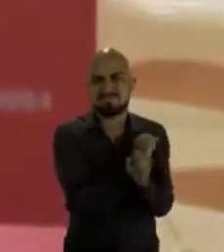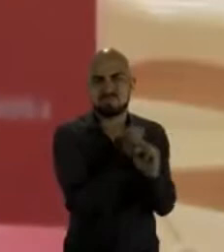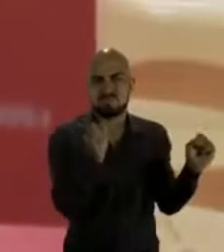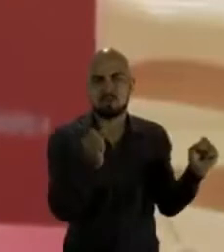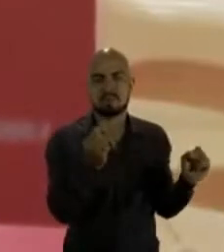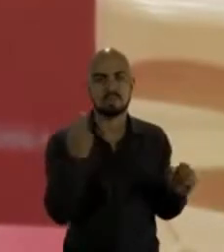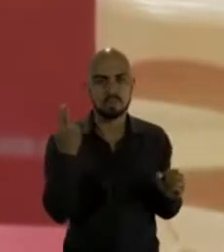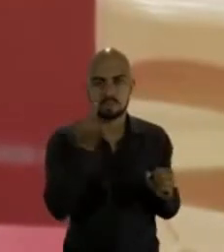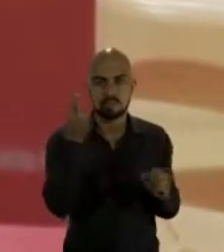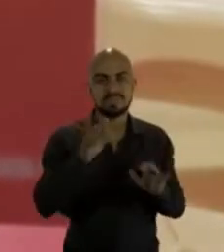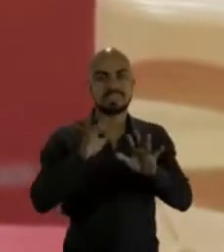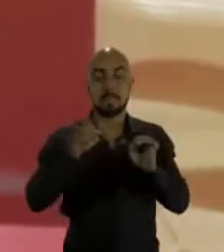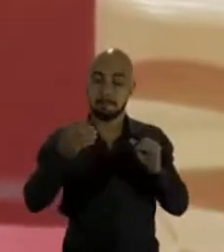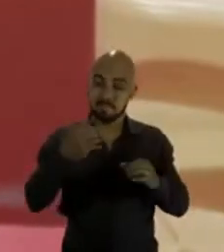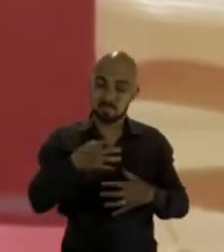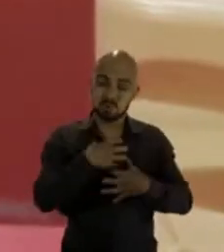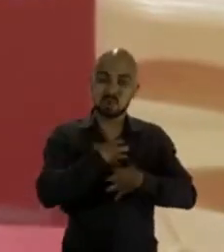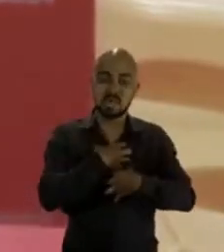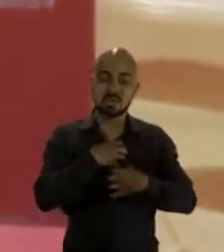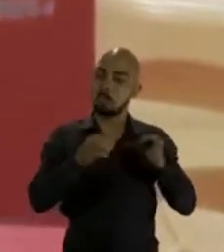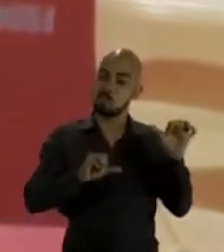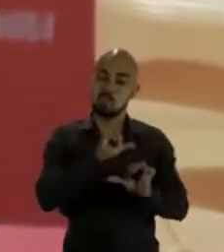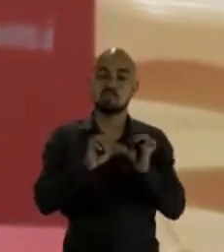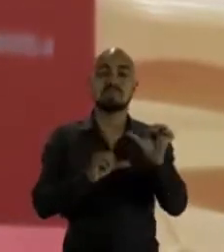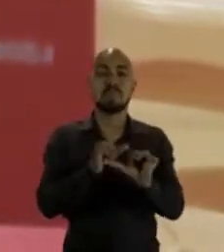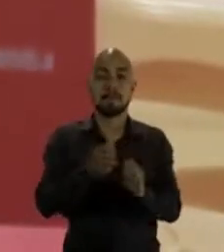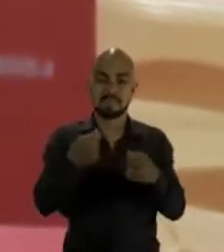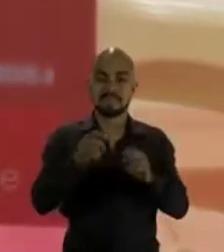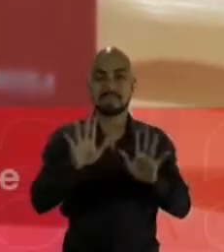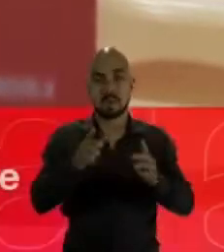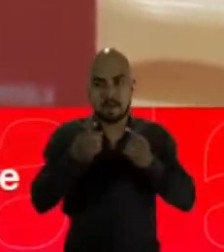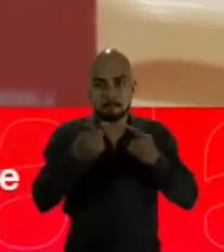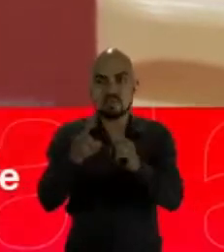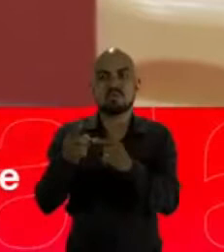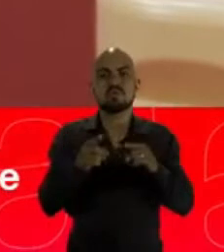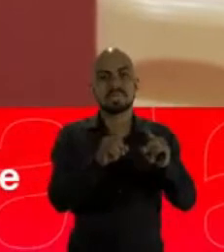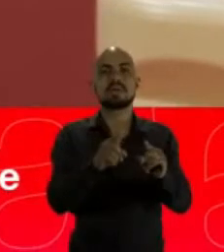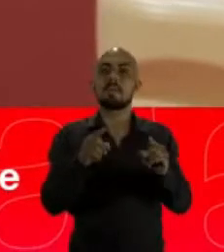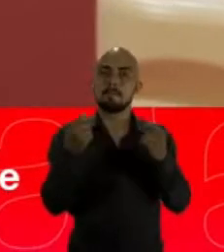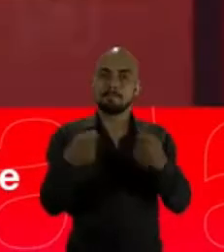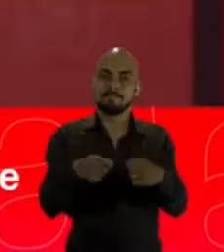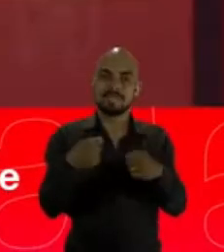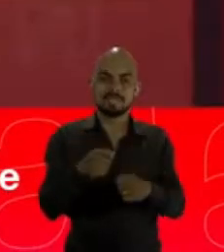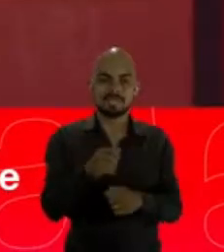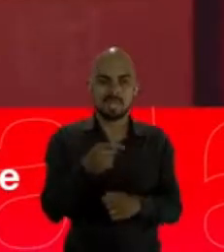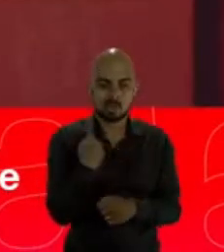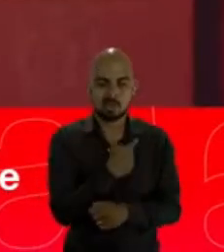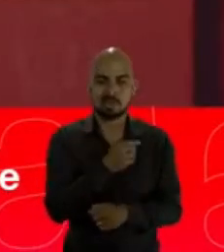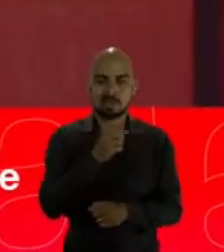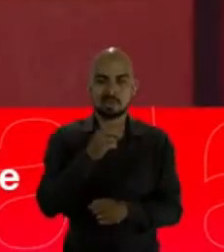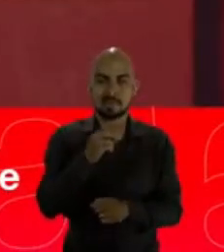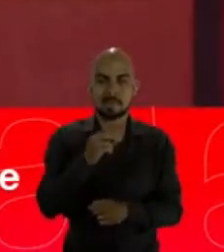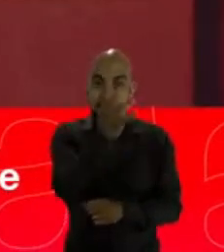Então, para quem faz isso, a gente tem que mudar esses hábitos. E é justamente com essas provocações, Gadu, de não só quanto pessoas